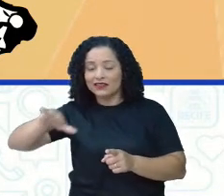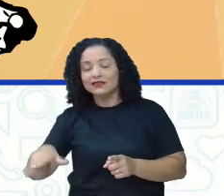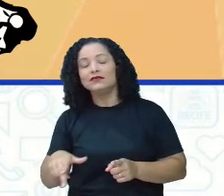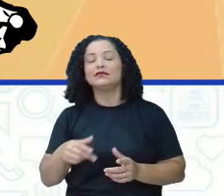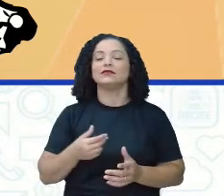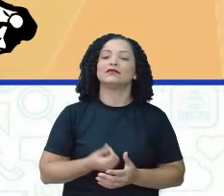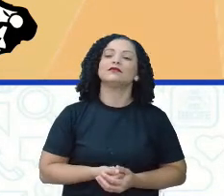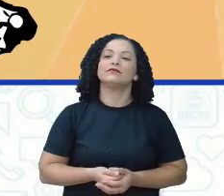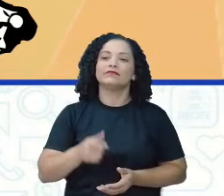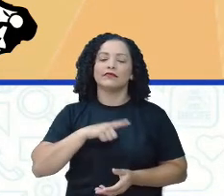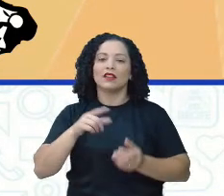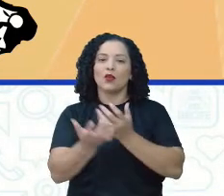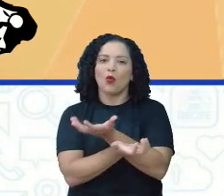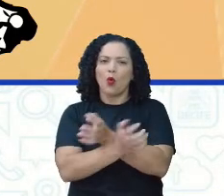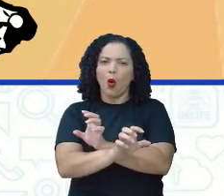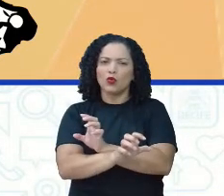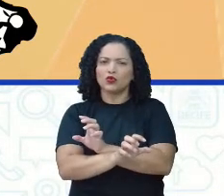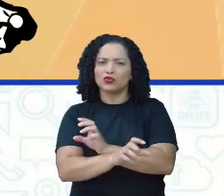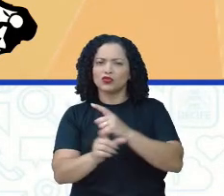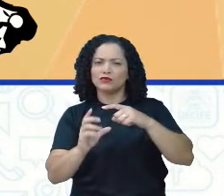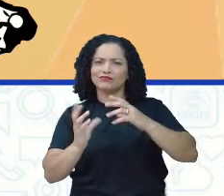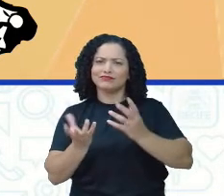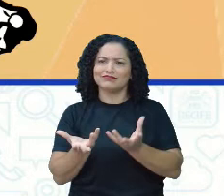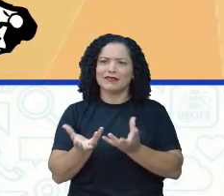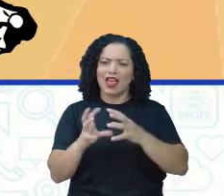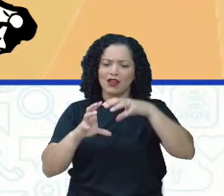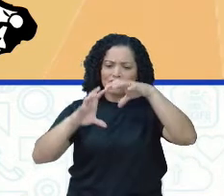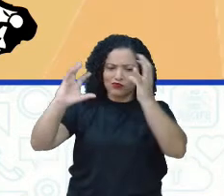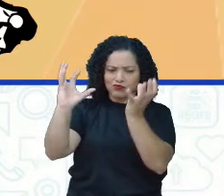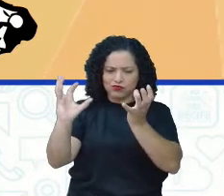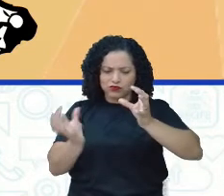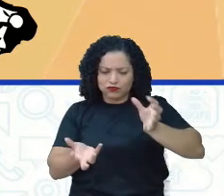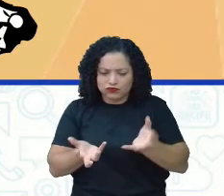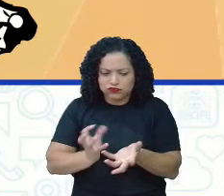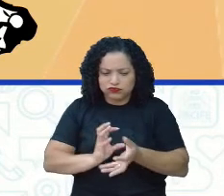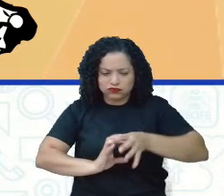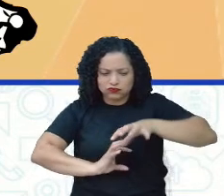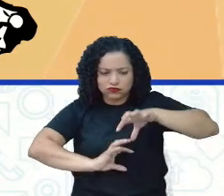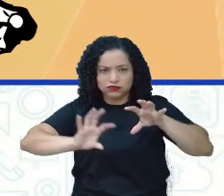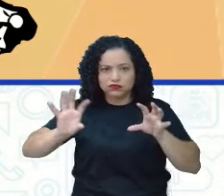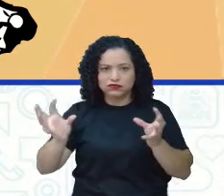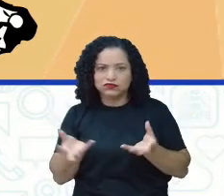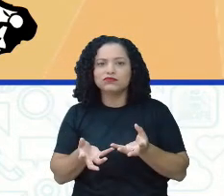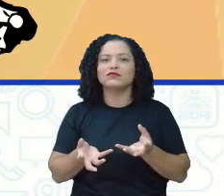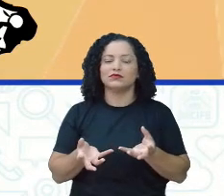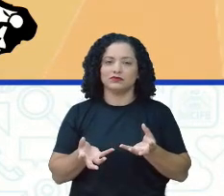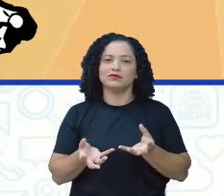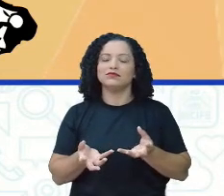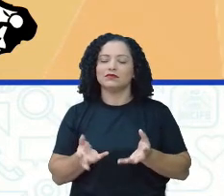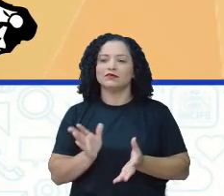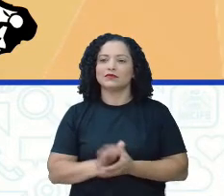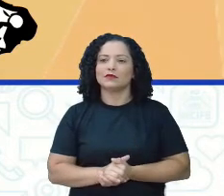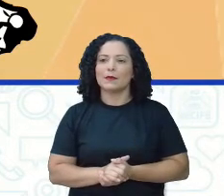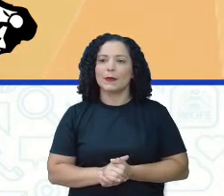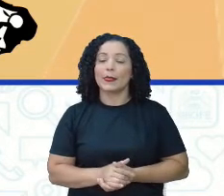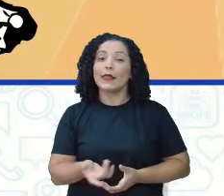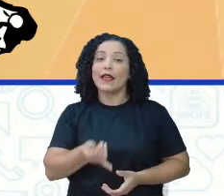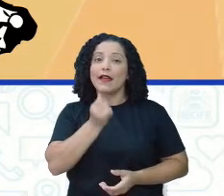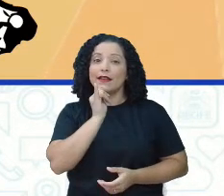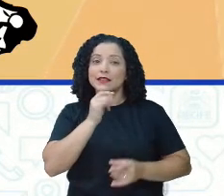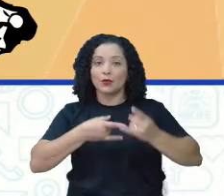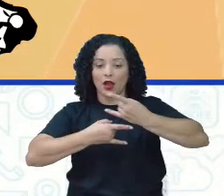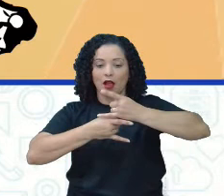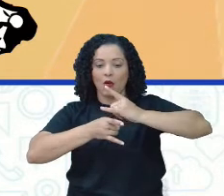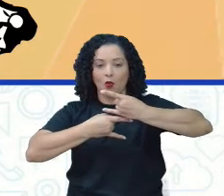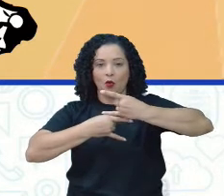Tem ossos de formas irregulares. Então, a gente vê aí que, né, a questão da nossa coluna, a